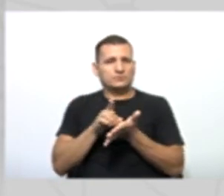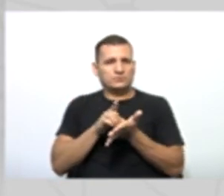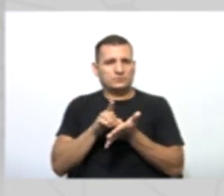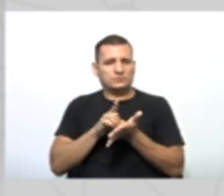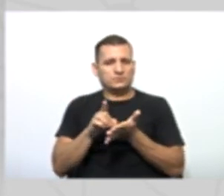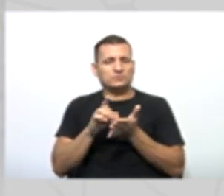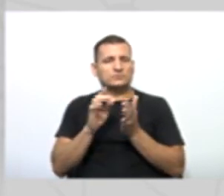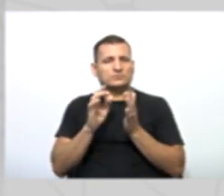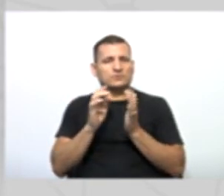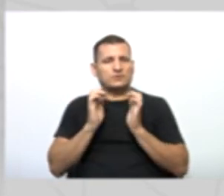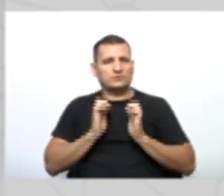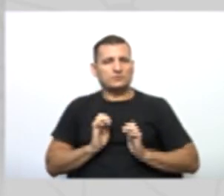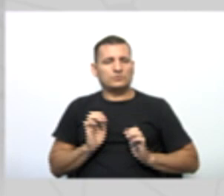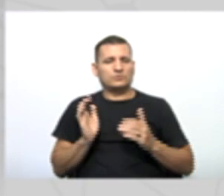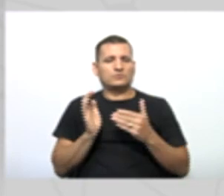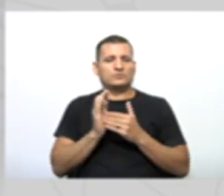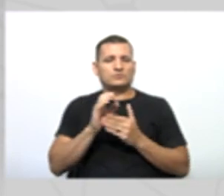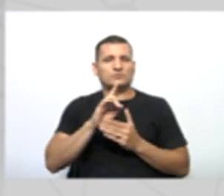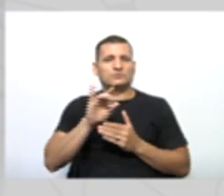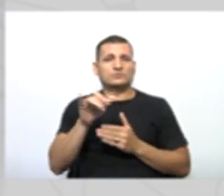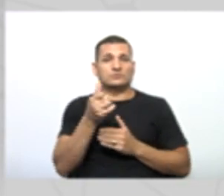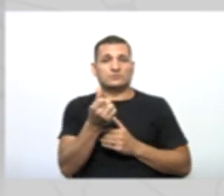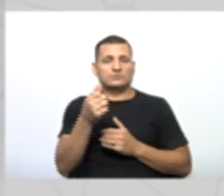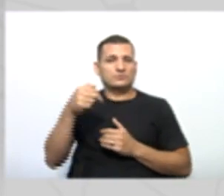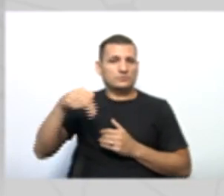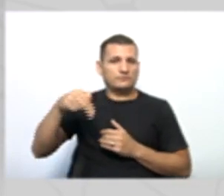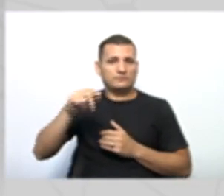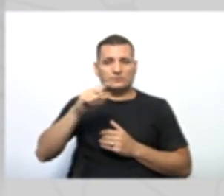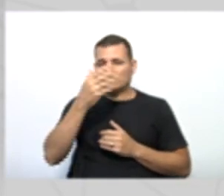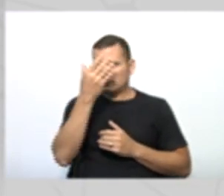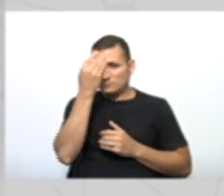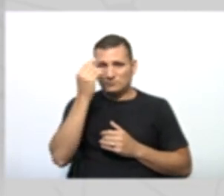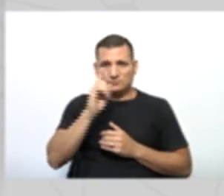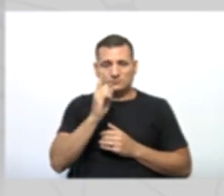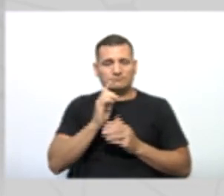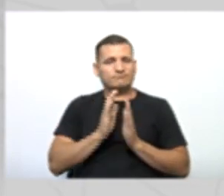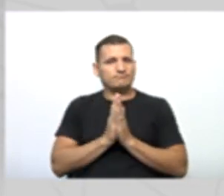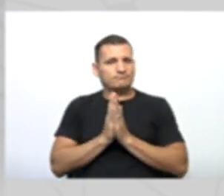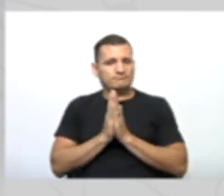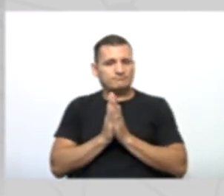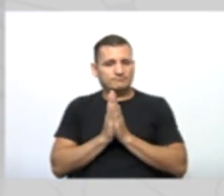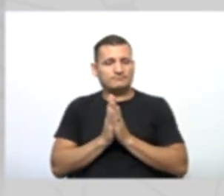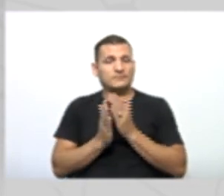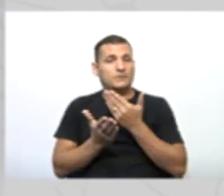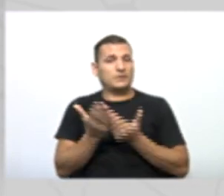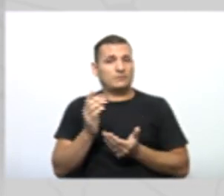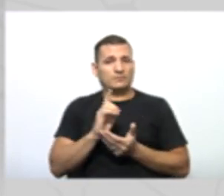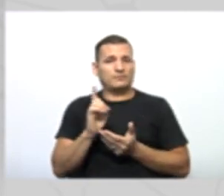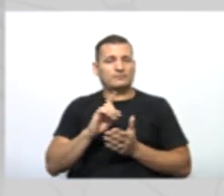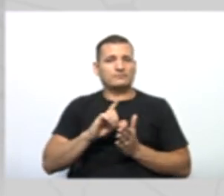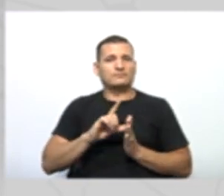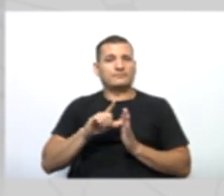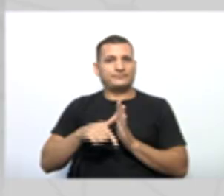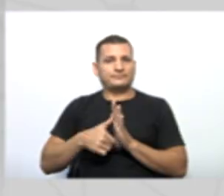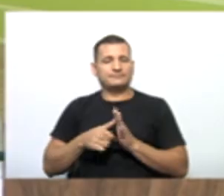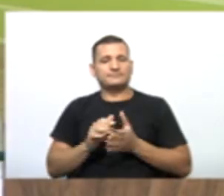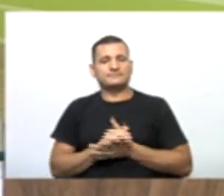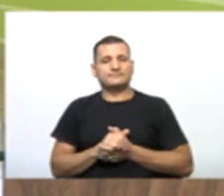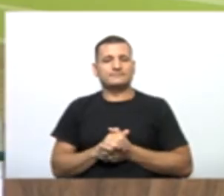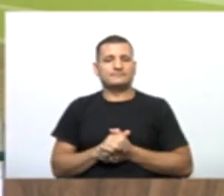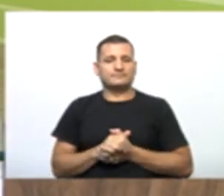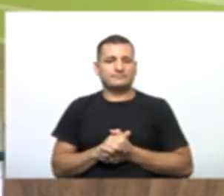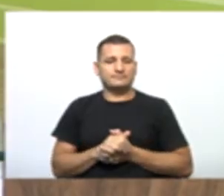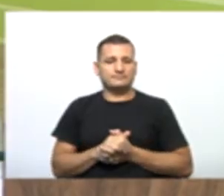vai até o dia 6 de novembro. Não esqueçam também dessa, por favor. não perca o prazo. Então, pessoal, reforçando,